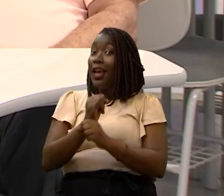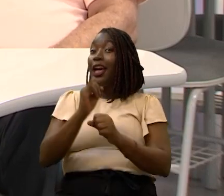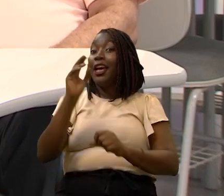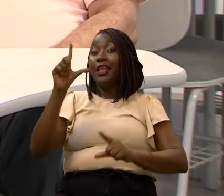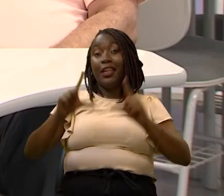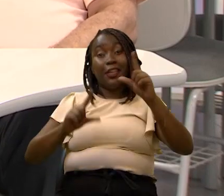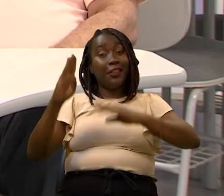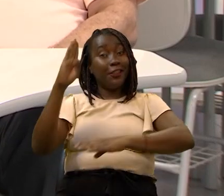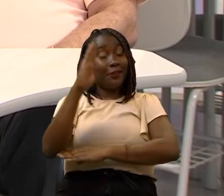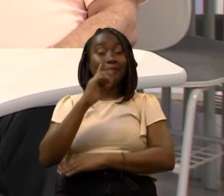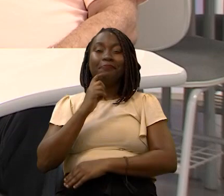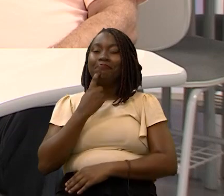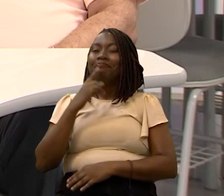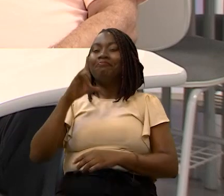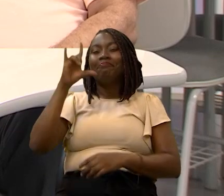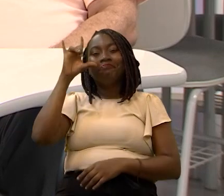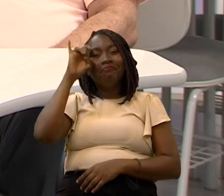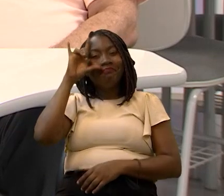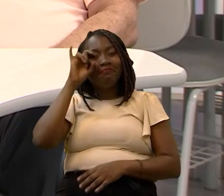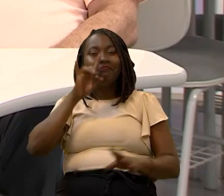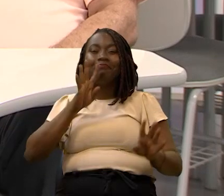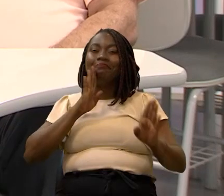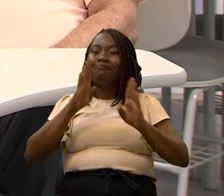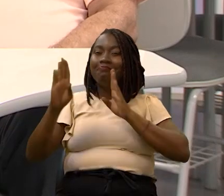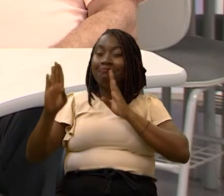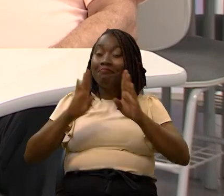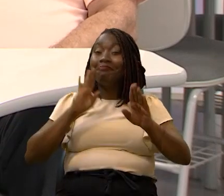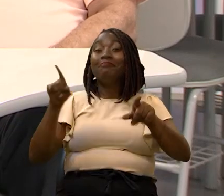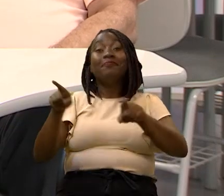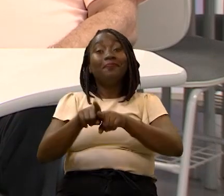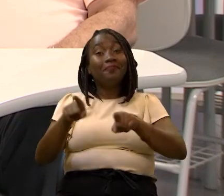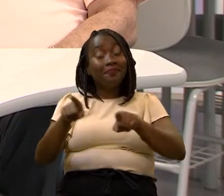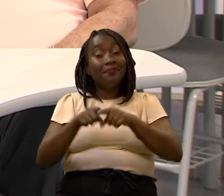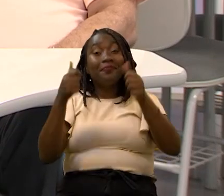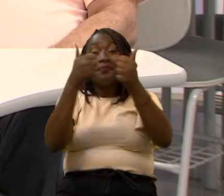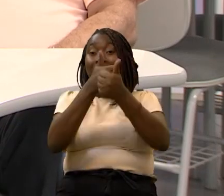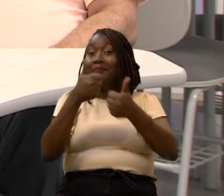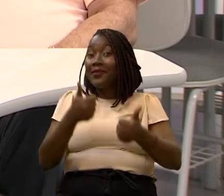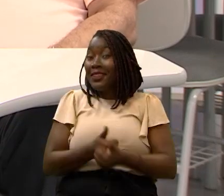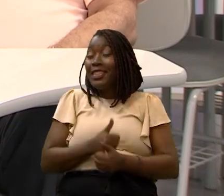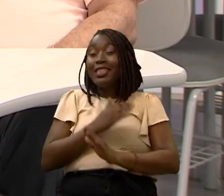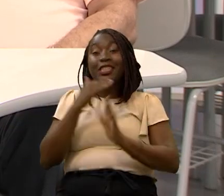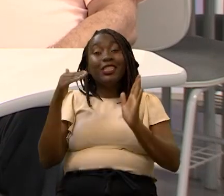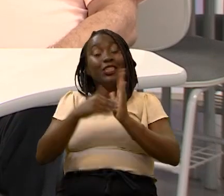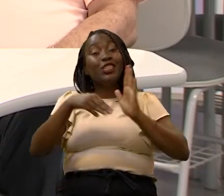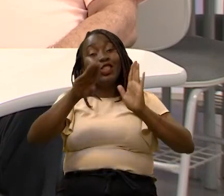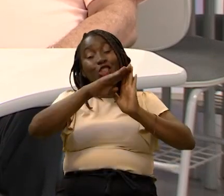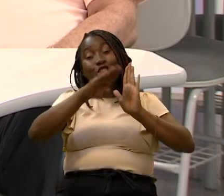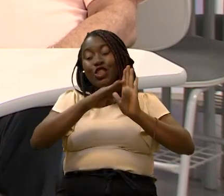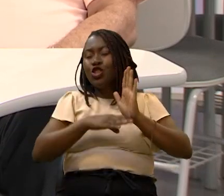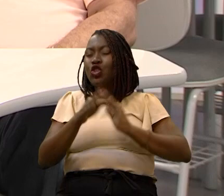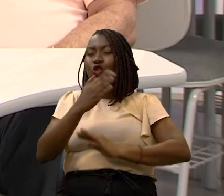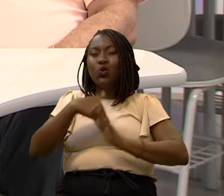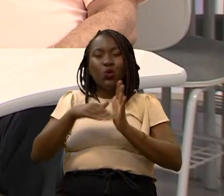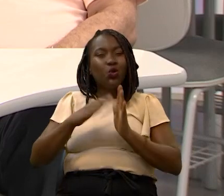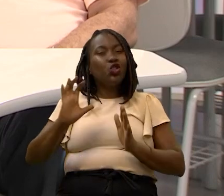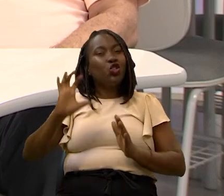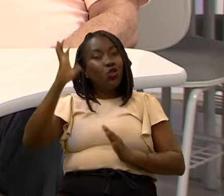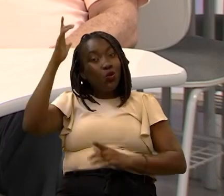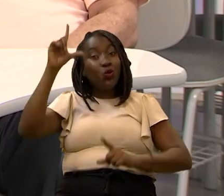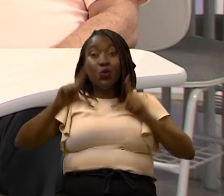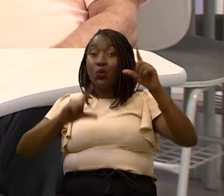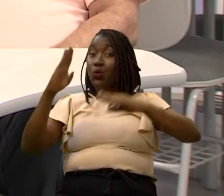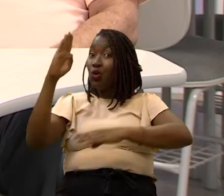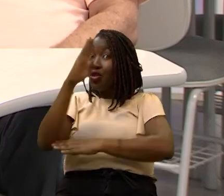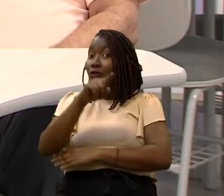nossas redes sociais da TV Câmara Campinas, nosso Instagram, nosso Facebook e também de acompanhar toda a